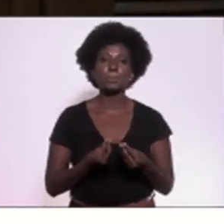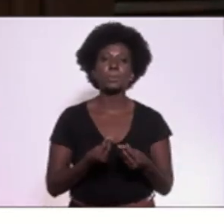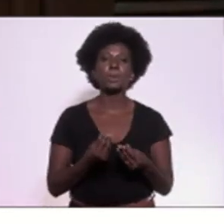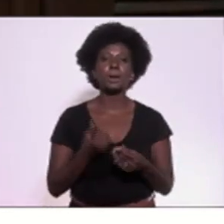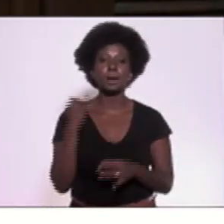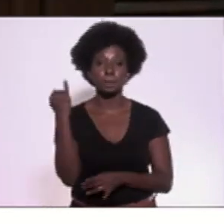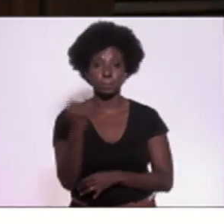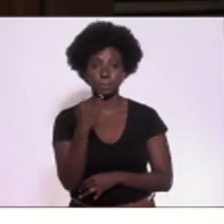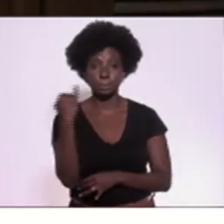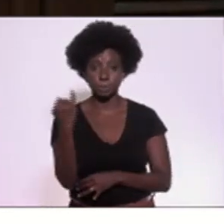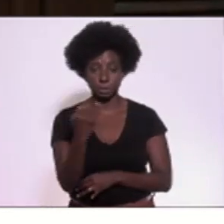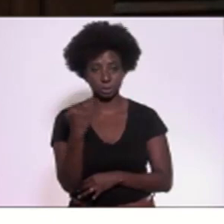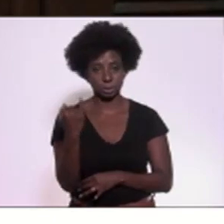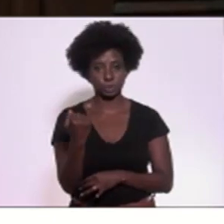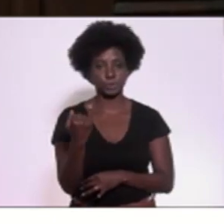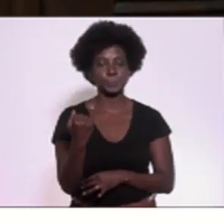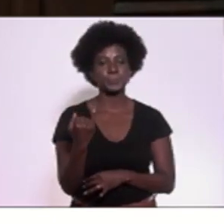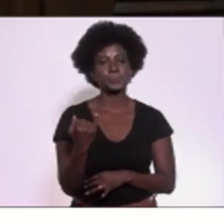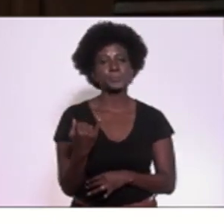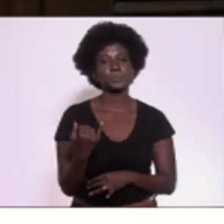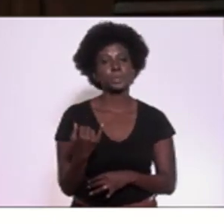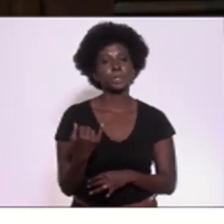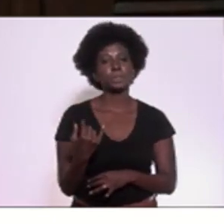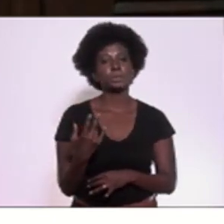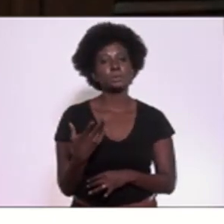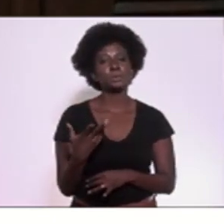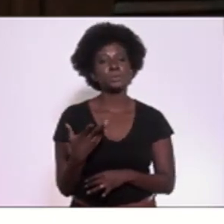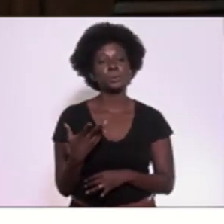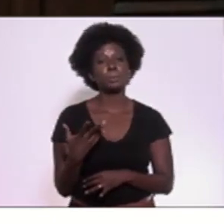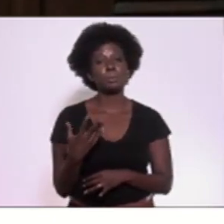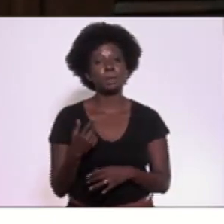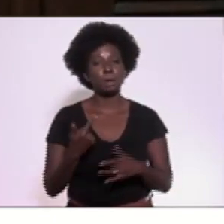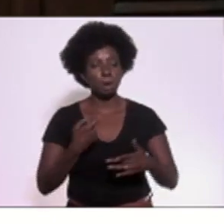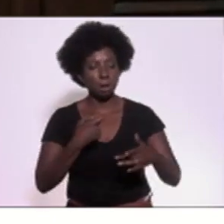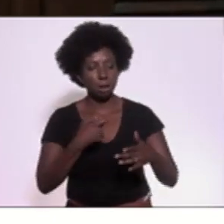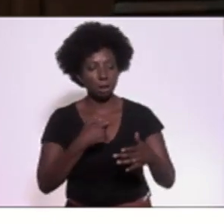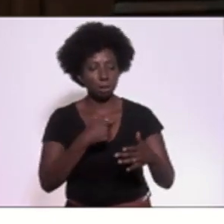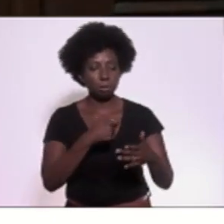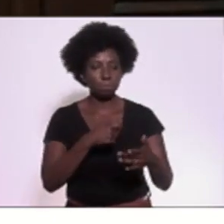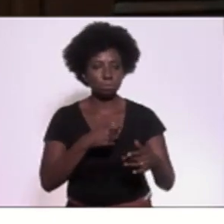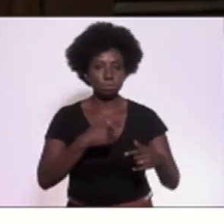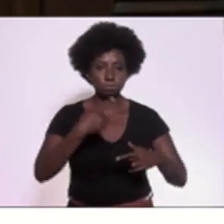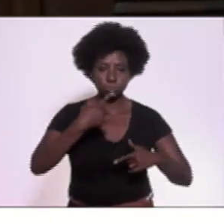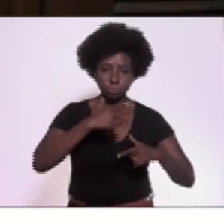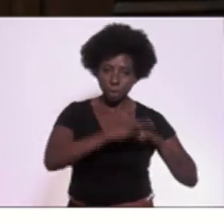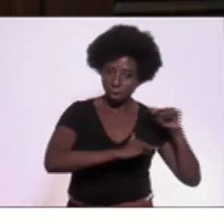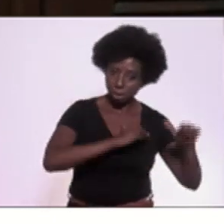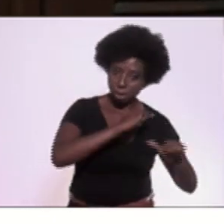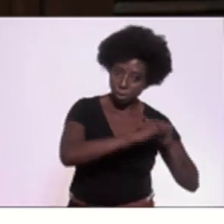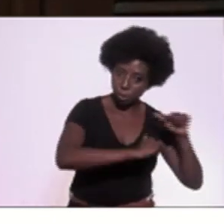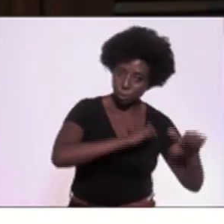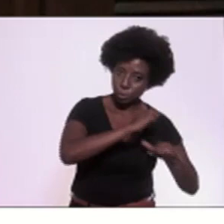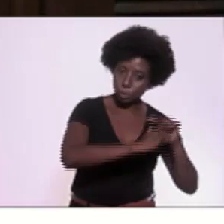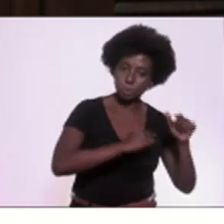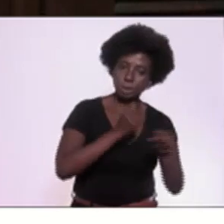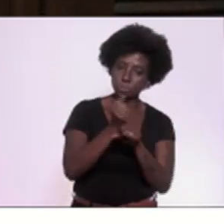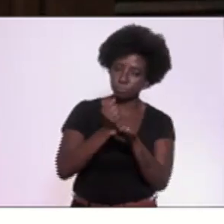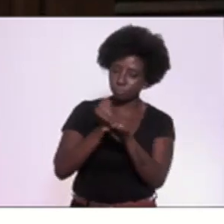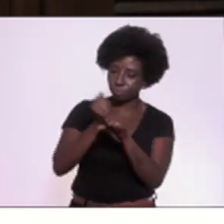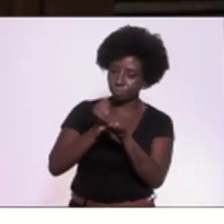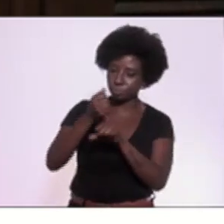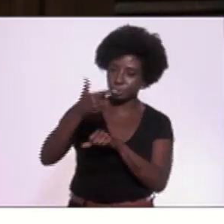e de uma luta que nos últimos 10, 12 anos veio de um processo de redistribuição